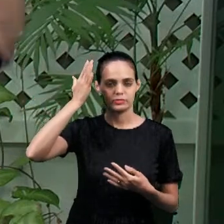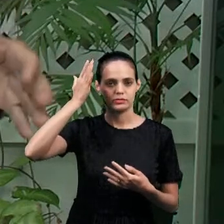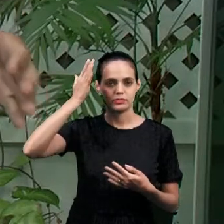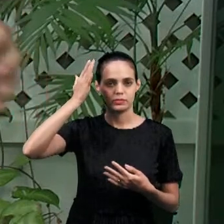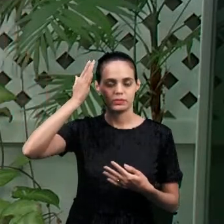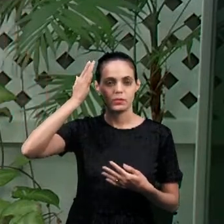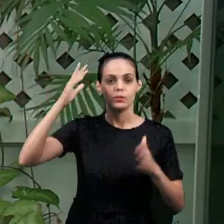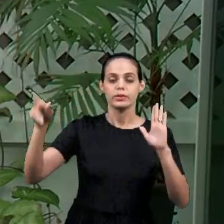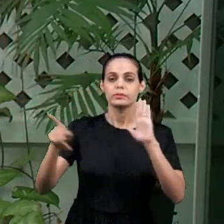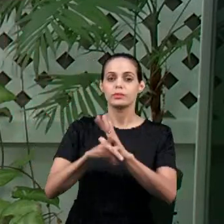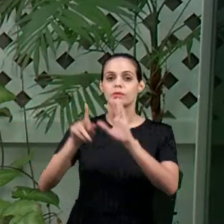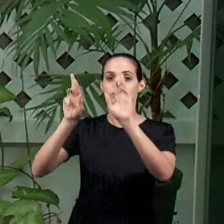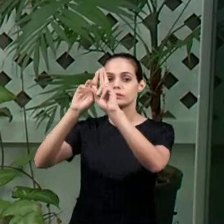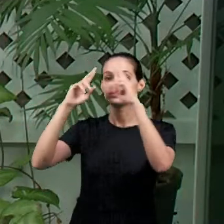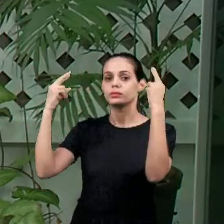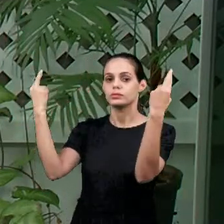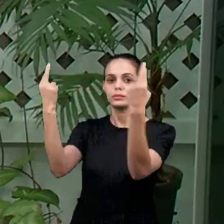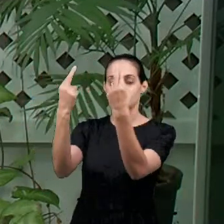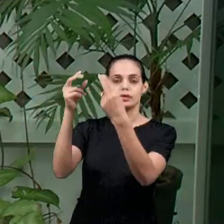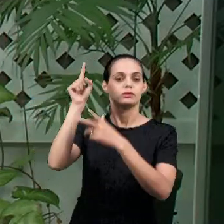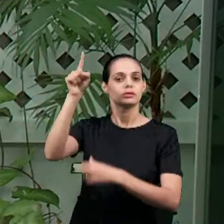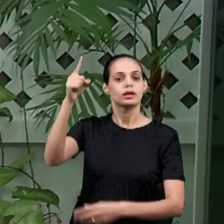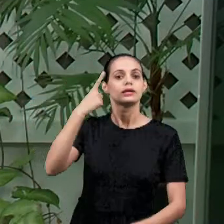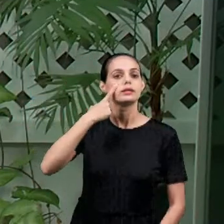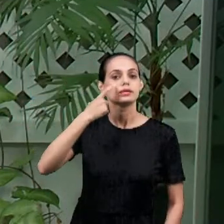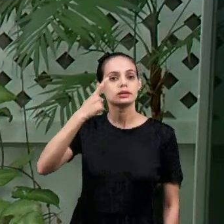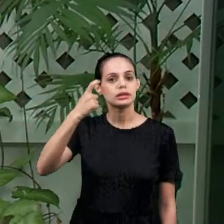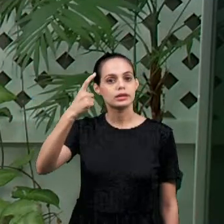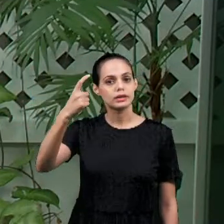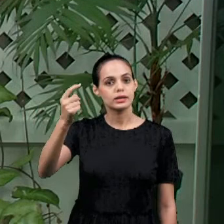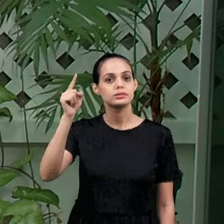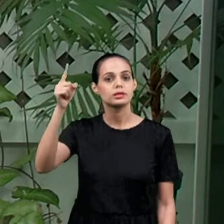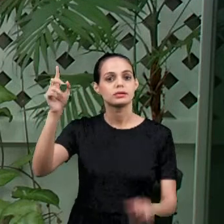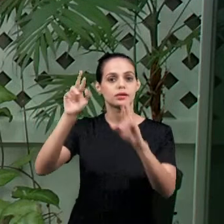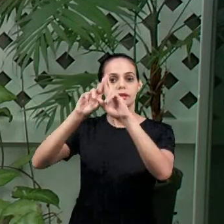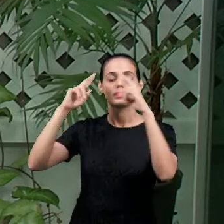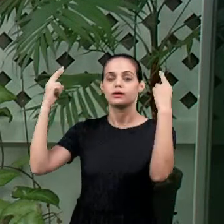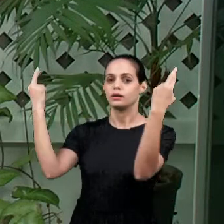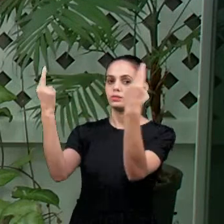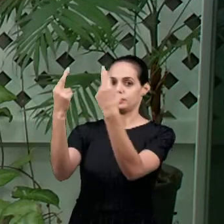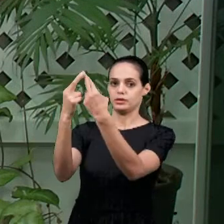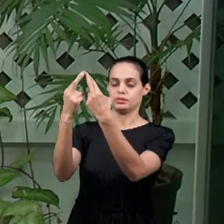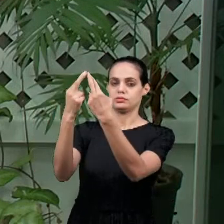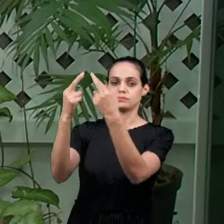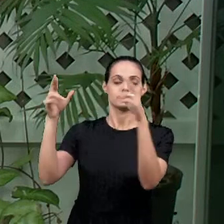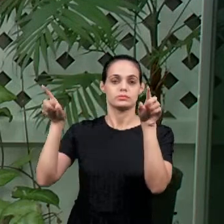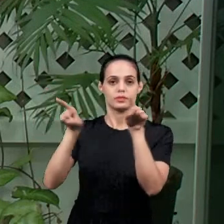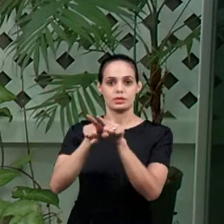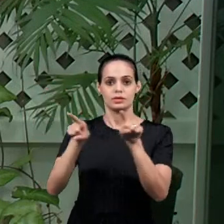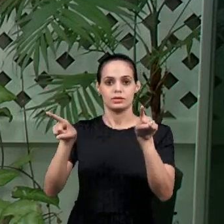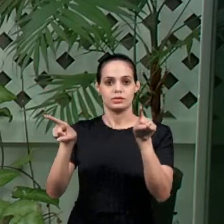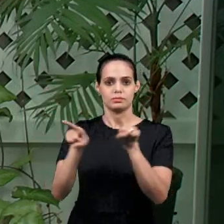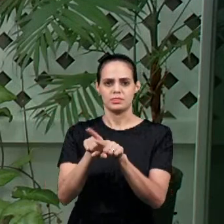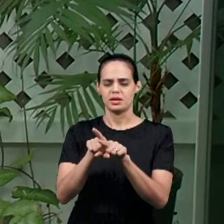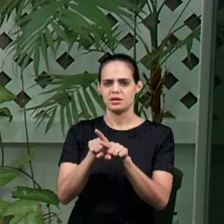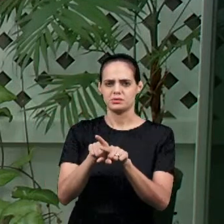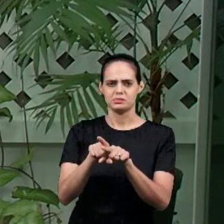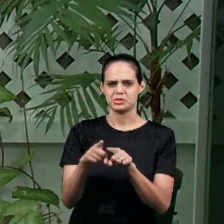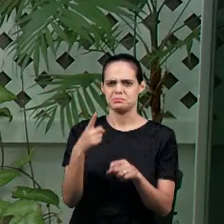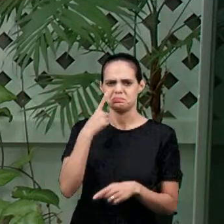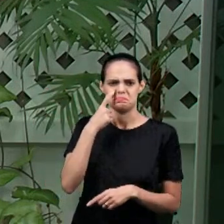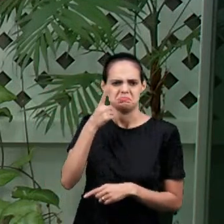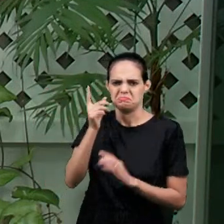do reino, aquilo que interessa ao reino e também aquilo que não interessa ao